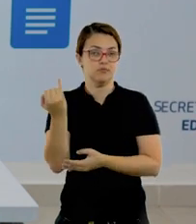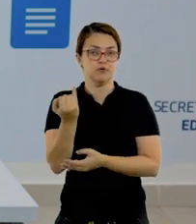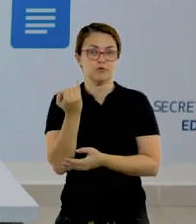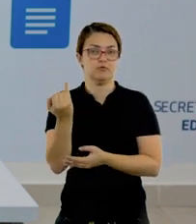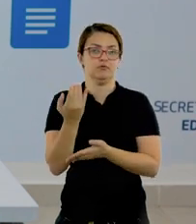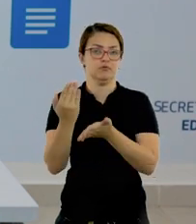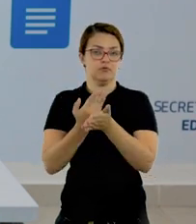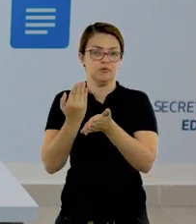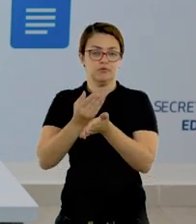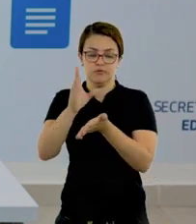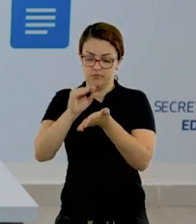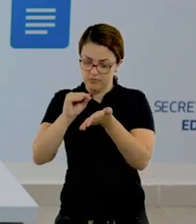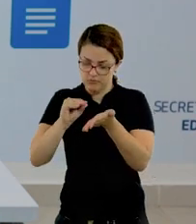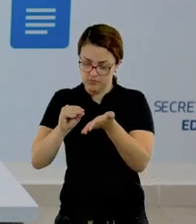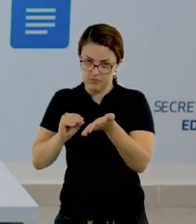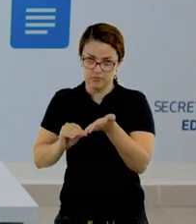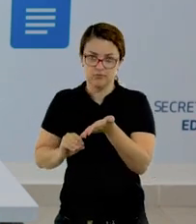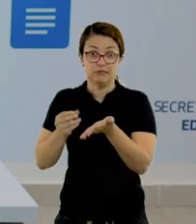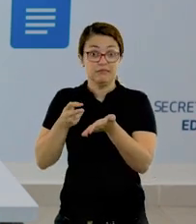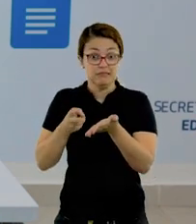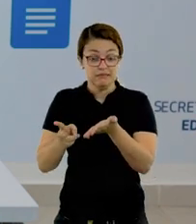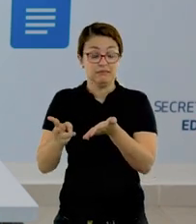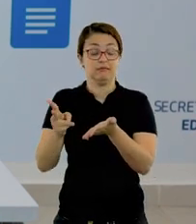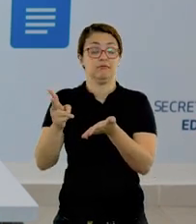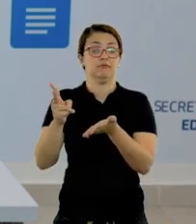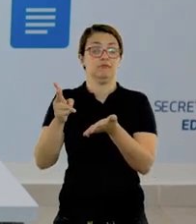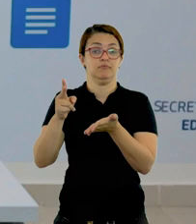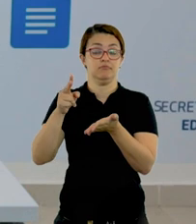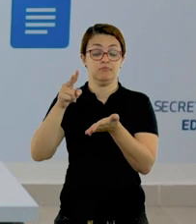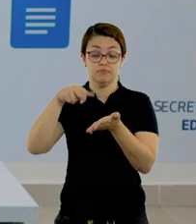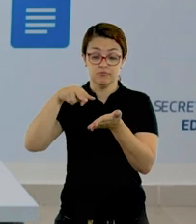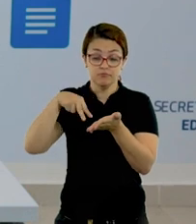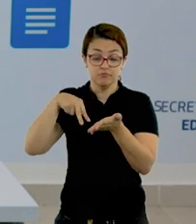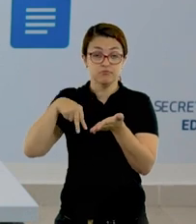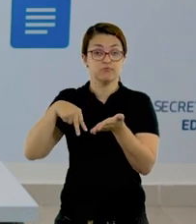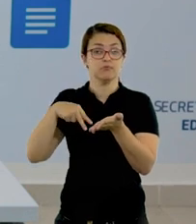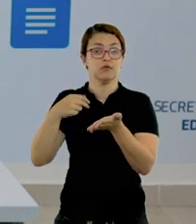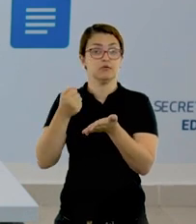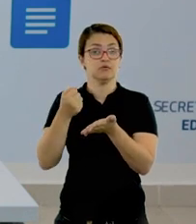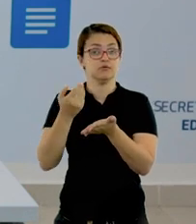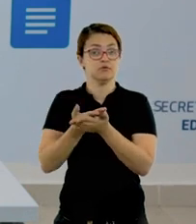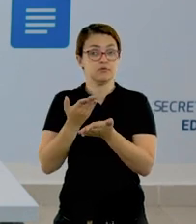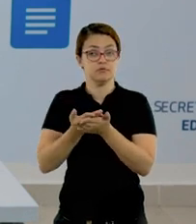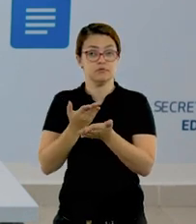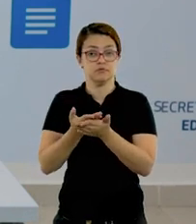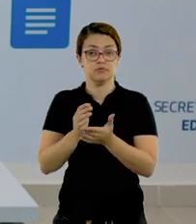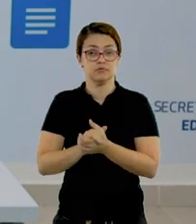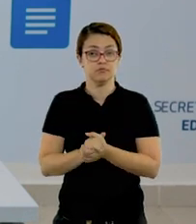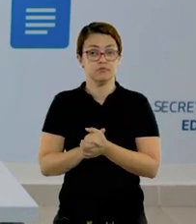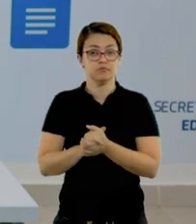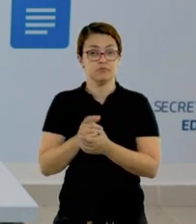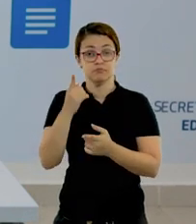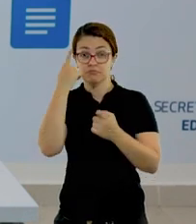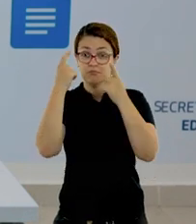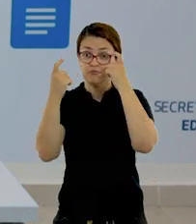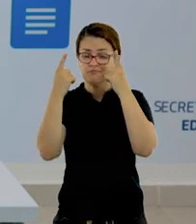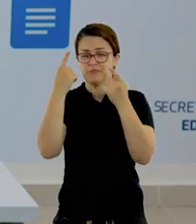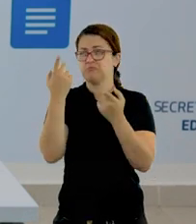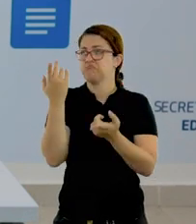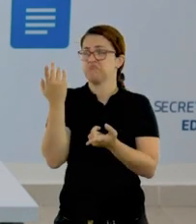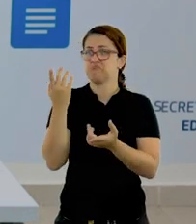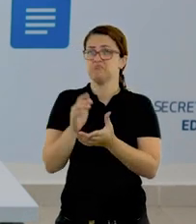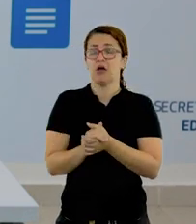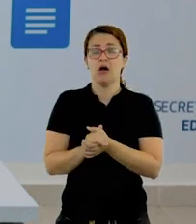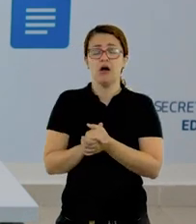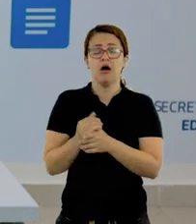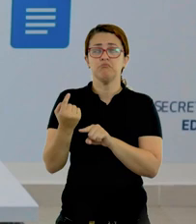bem? E outra, registro. É importante ter esse registro para sempre a gente consultar depois o que vocês fizeram. E outra, tá sem ideia